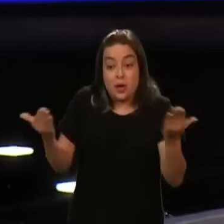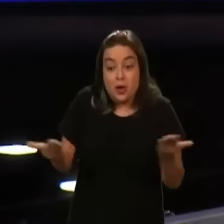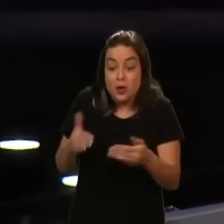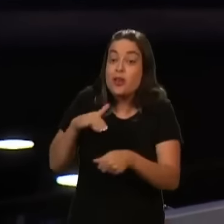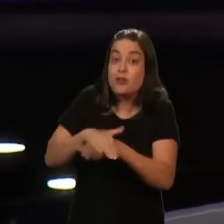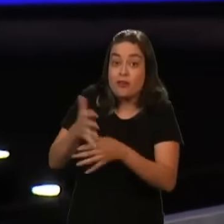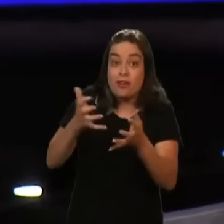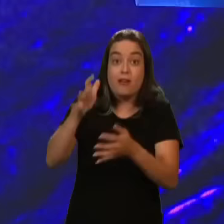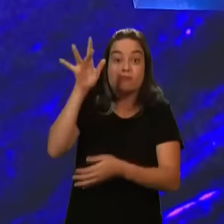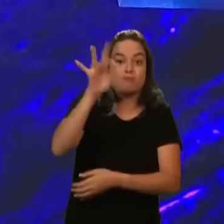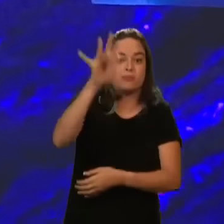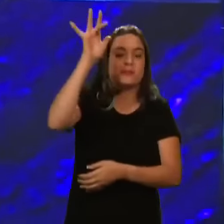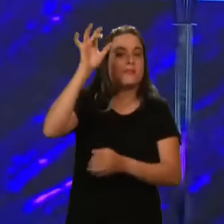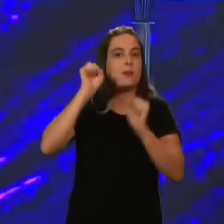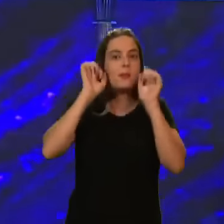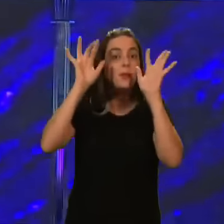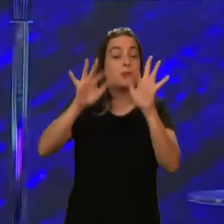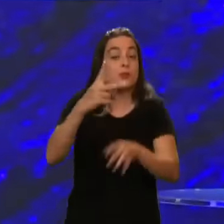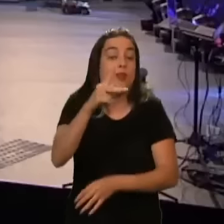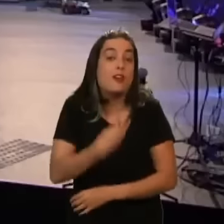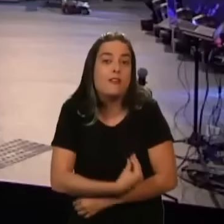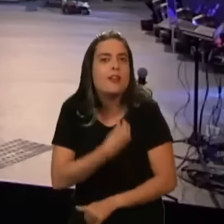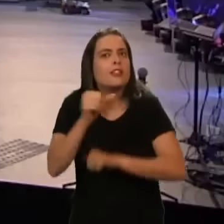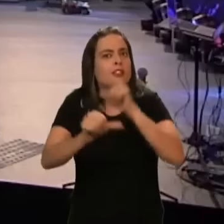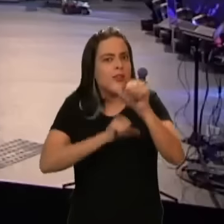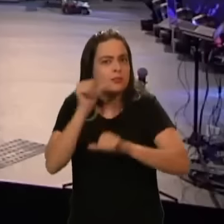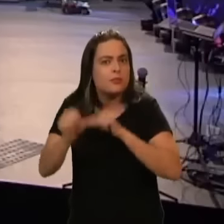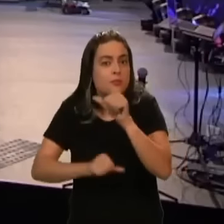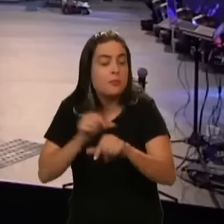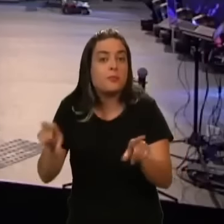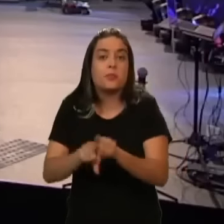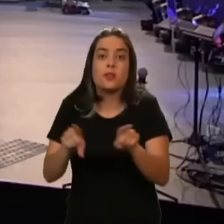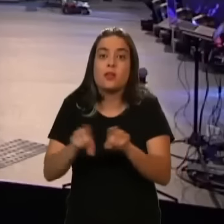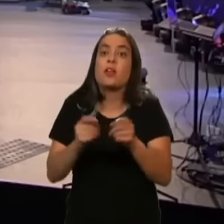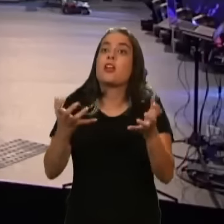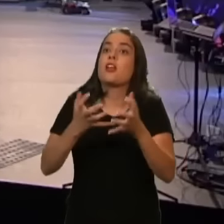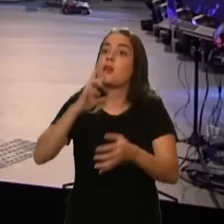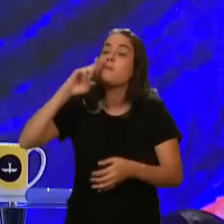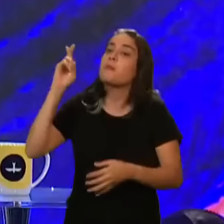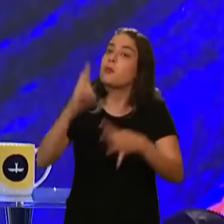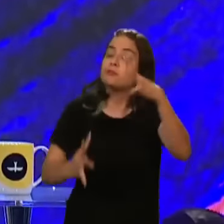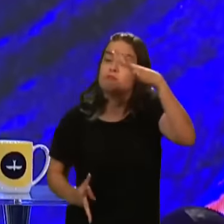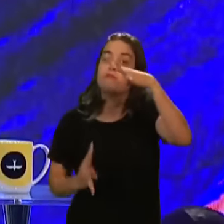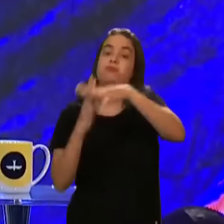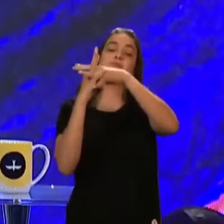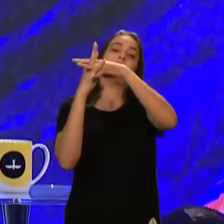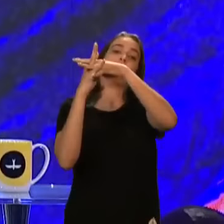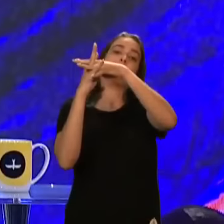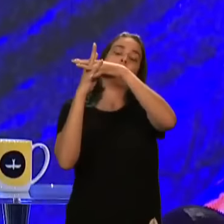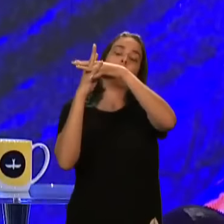ele quer tocar, ele quer abençoar, ele quer transformar, ele quer trazer resultados extraordinários.